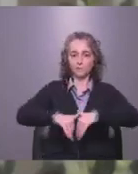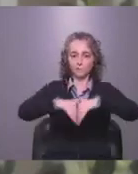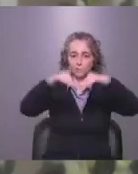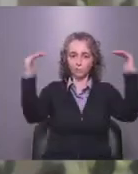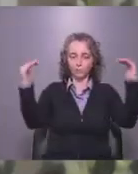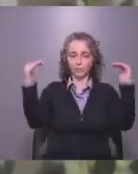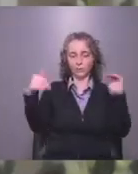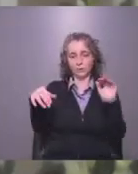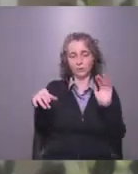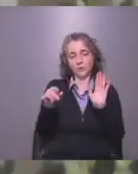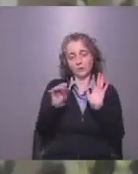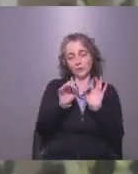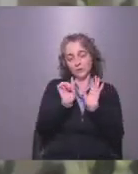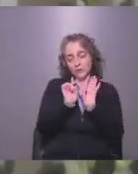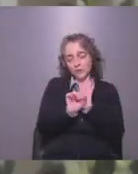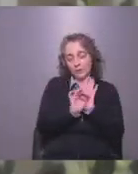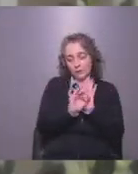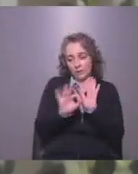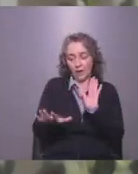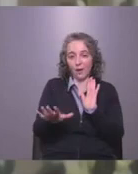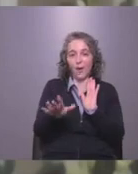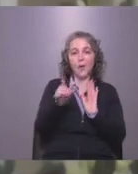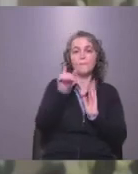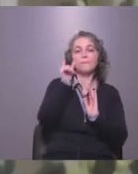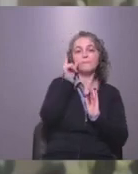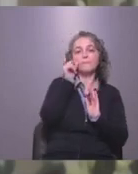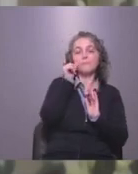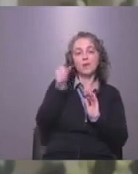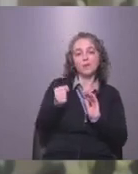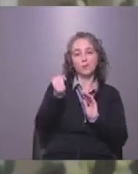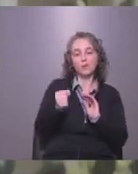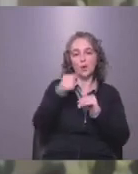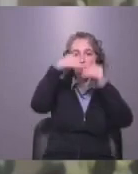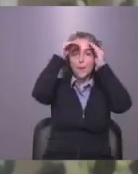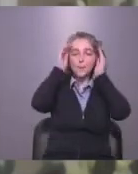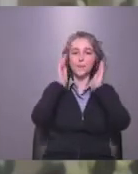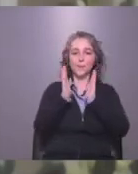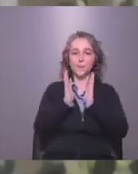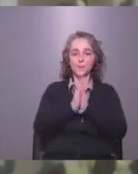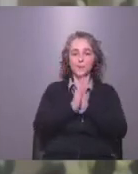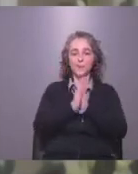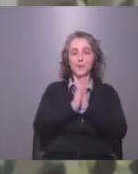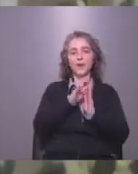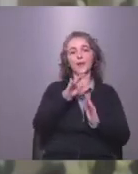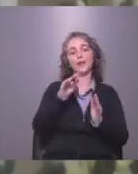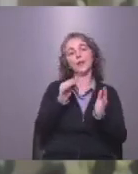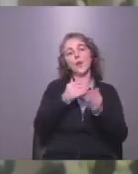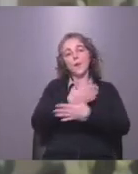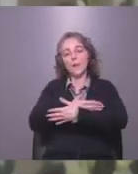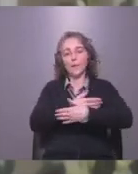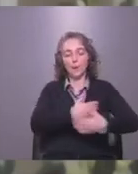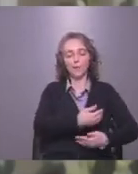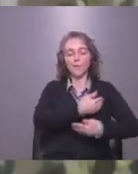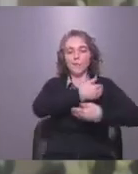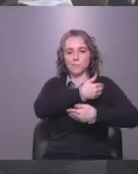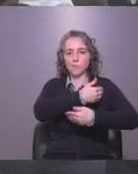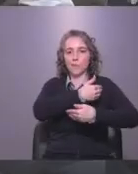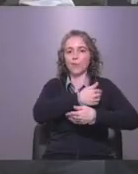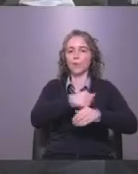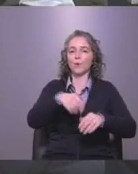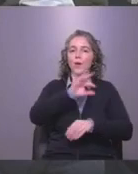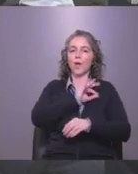a Jerusalém para o apresentarem ao Senhor, como está escrito na lei do Senhor. Todo